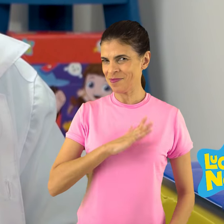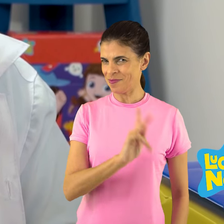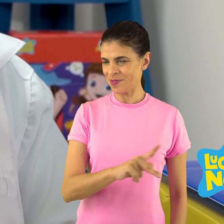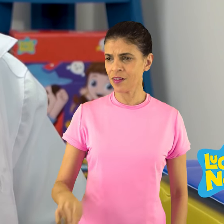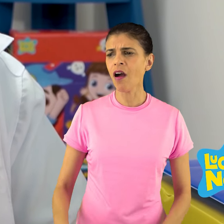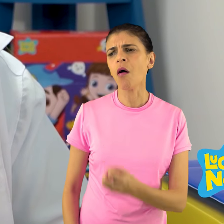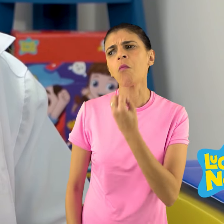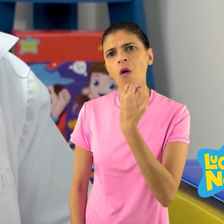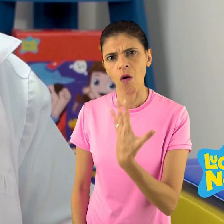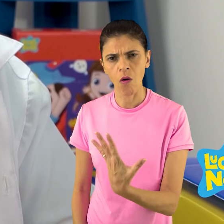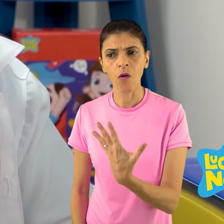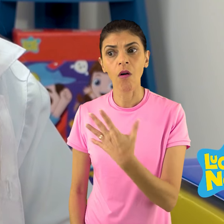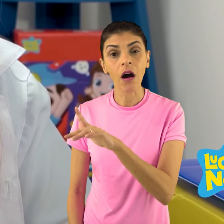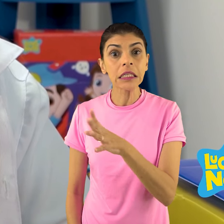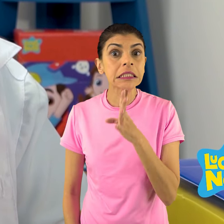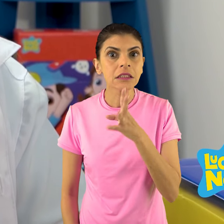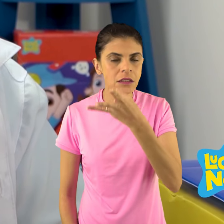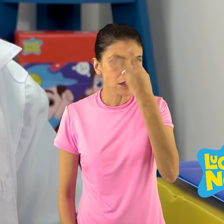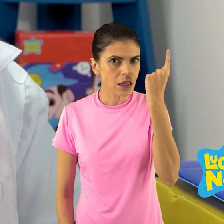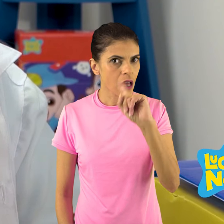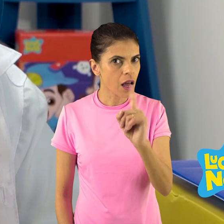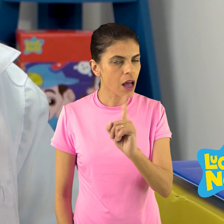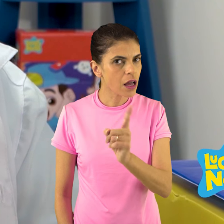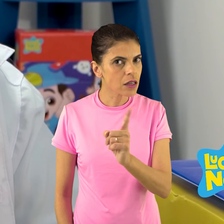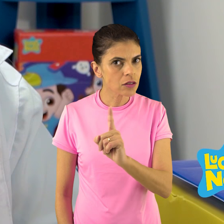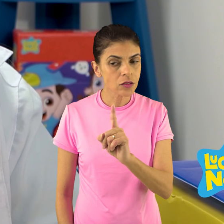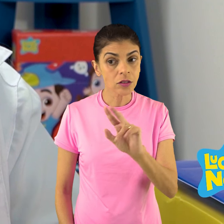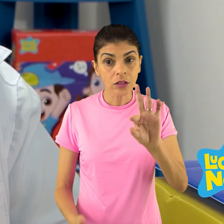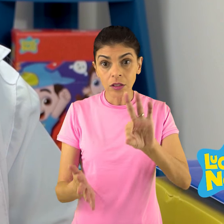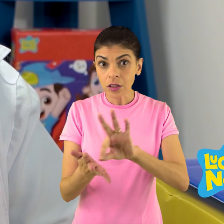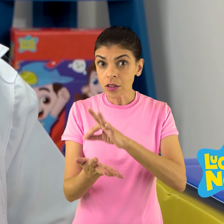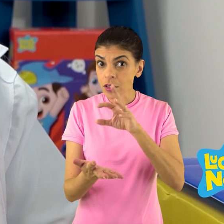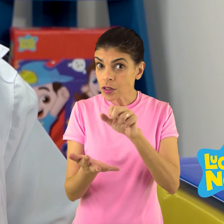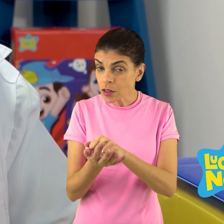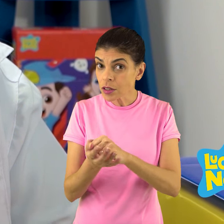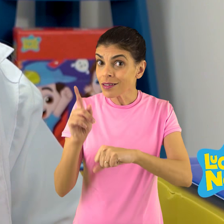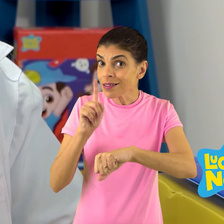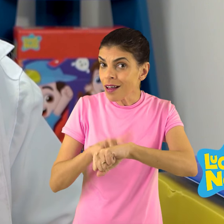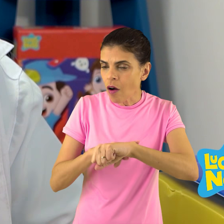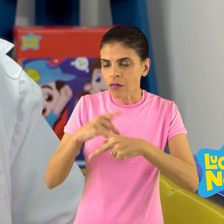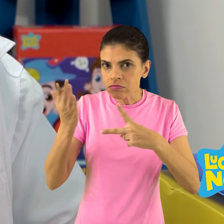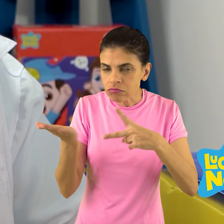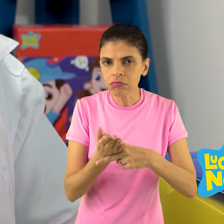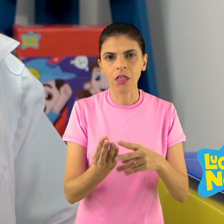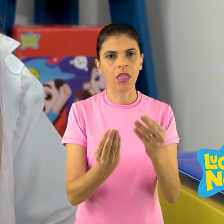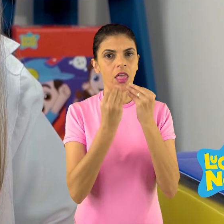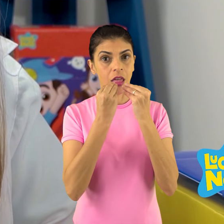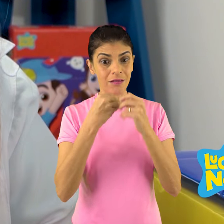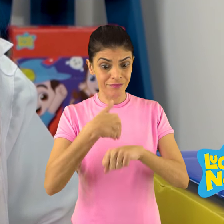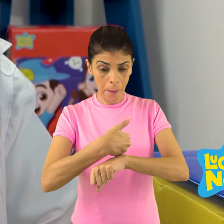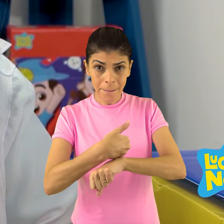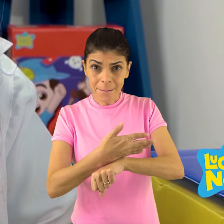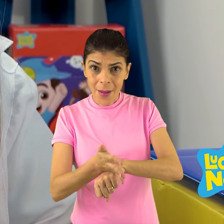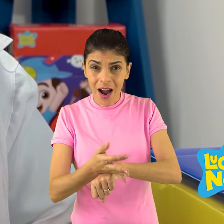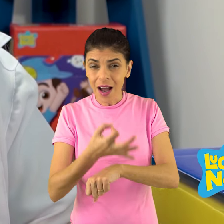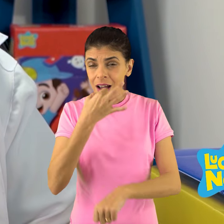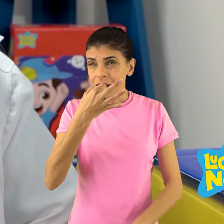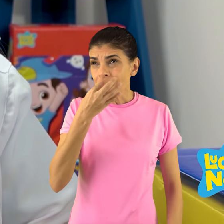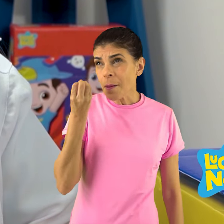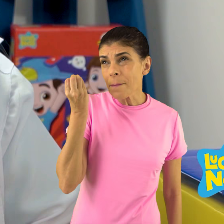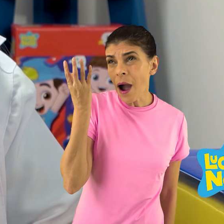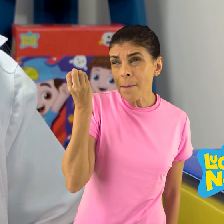bom saber. Mas não esqueçam, vocês só podem se inscrever enquanto estiverem no recreio. Depois que o sinal do fim